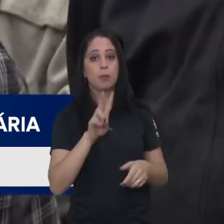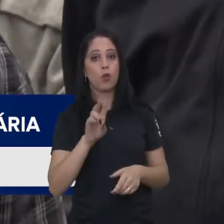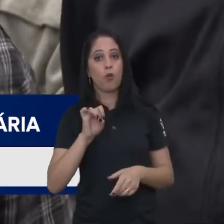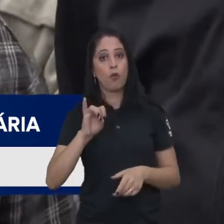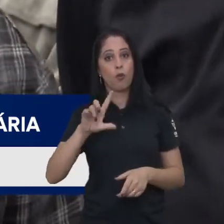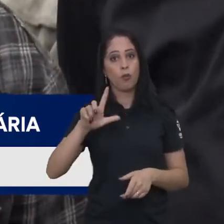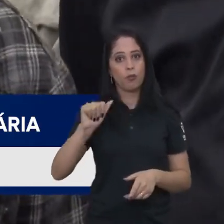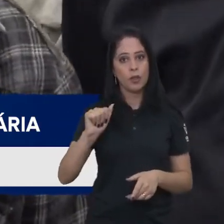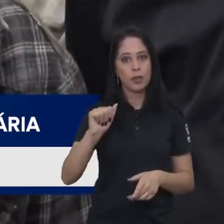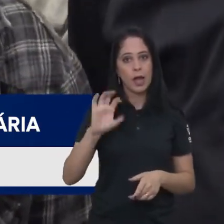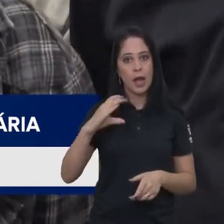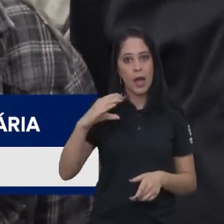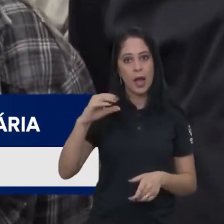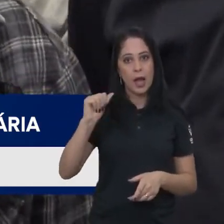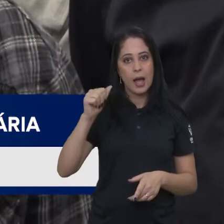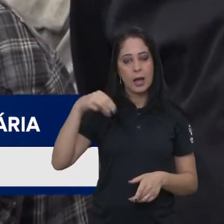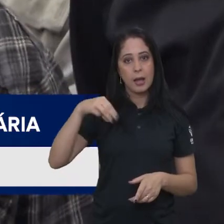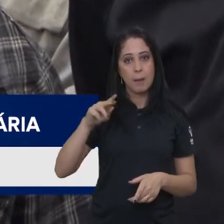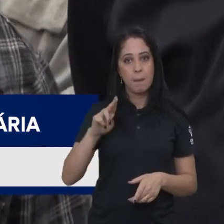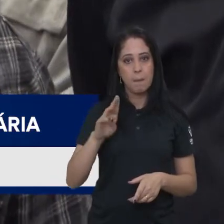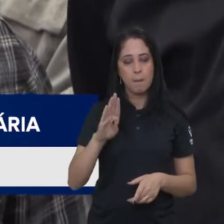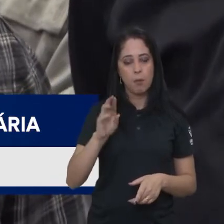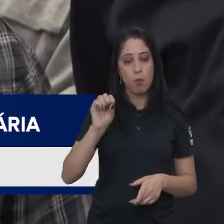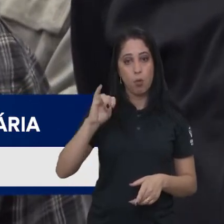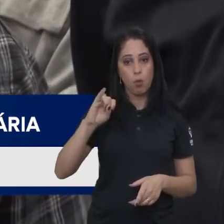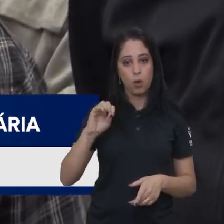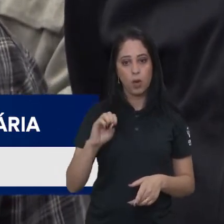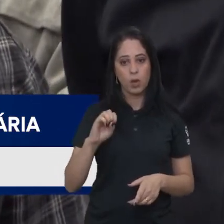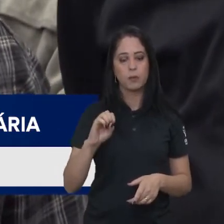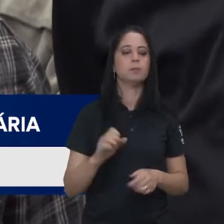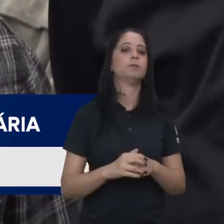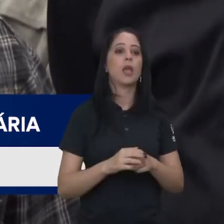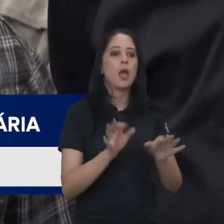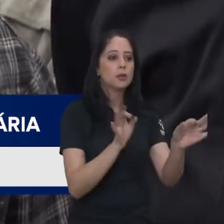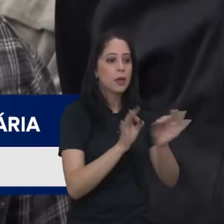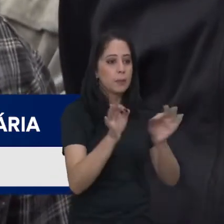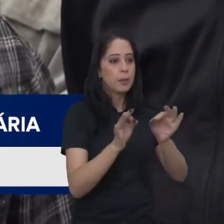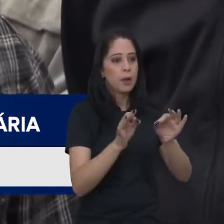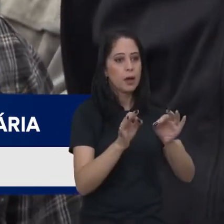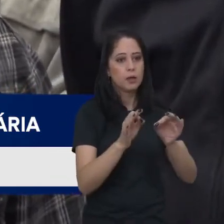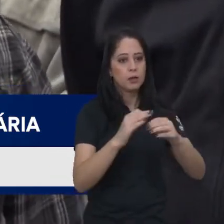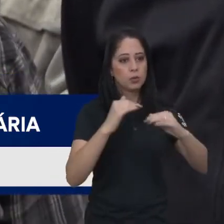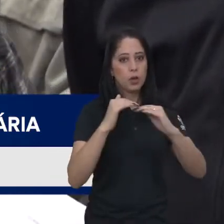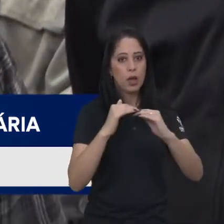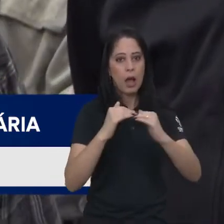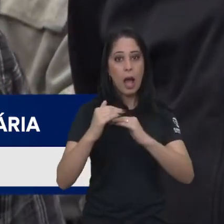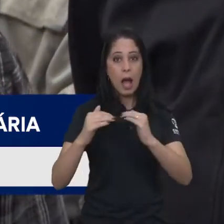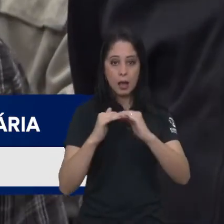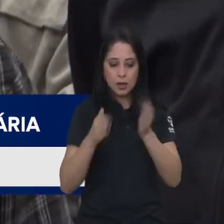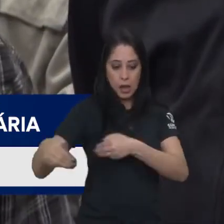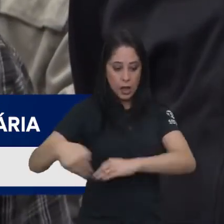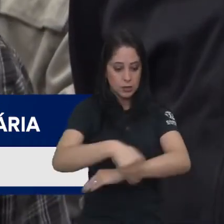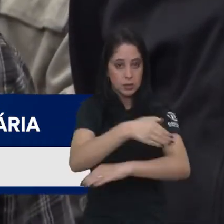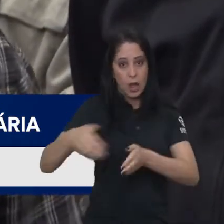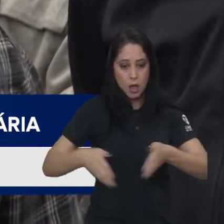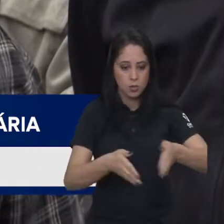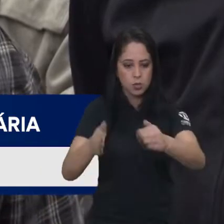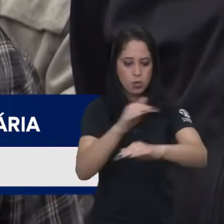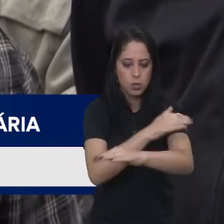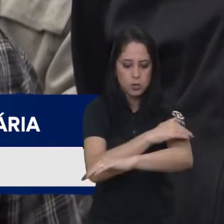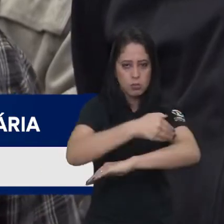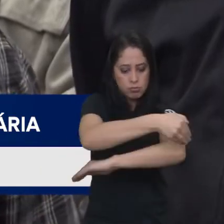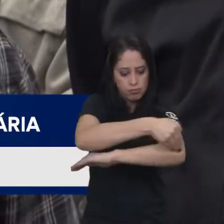estão impermeabilizando toda aquela região, aquela água vai descer para onde? Vai afetar quem? Vila Guarani,